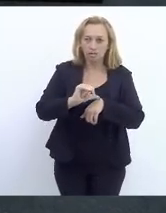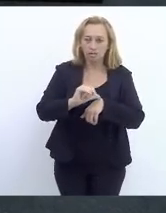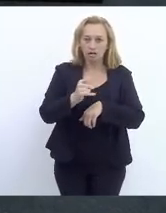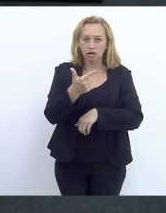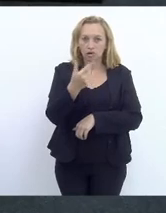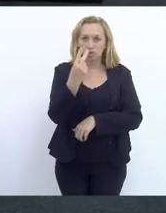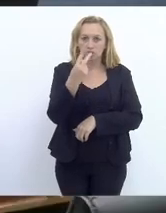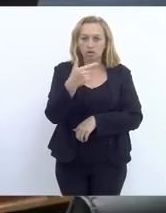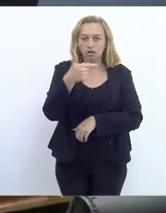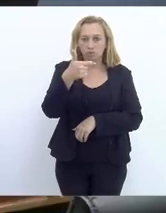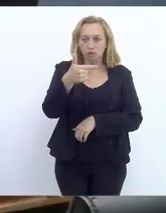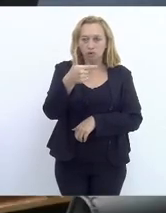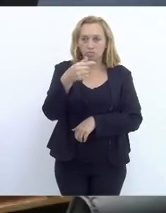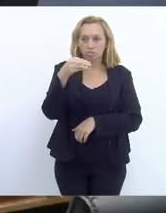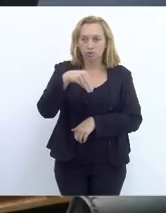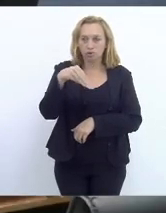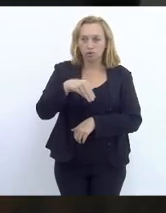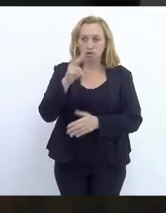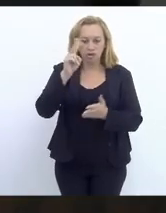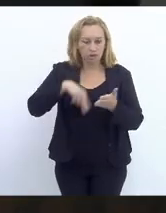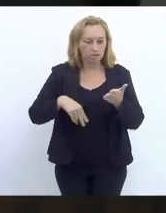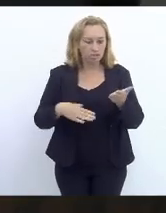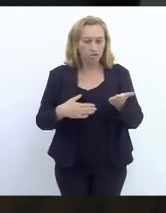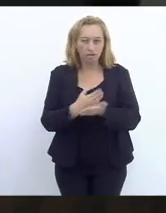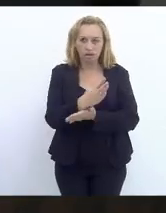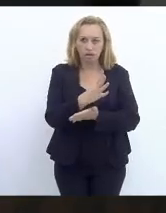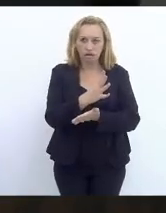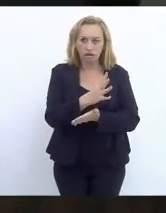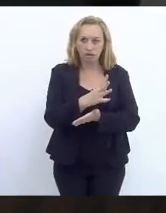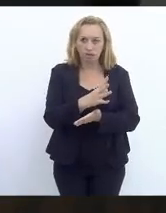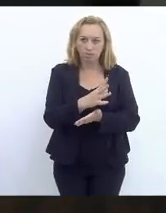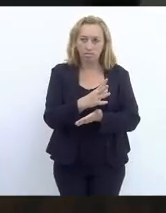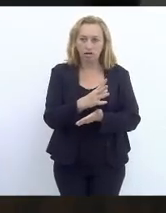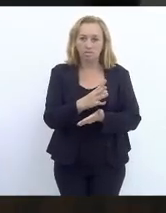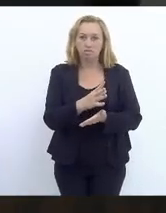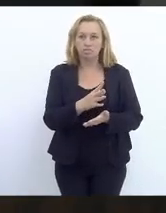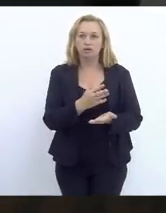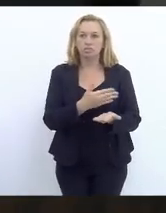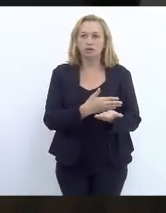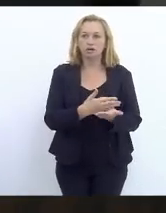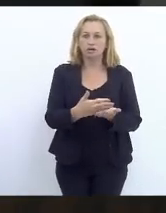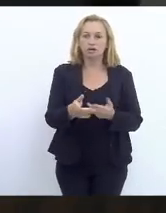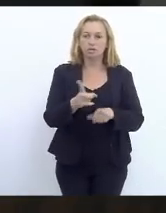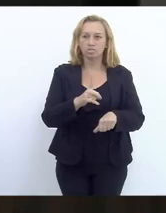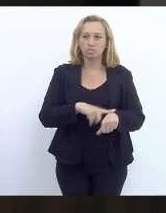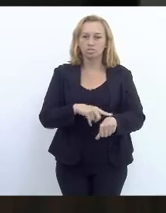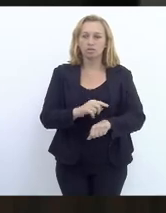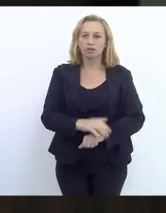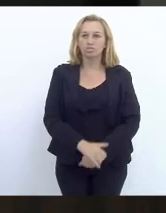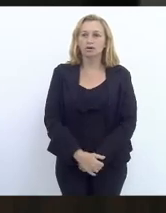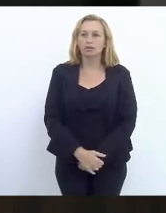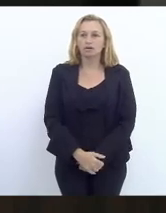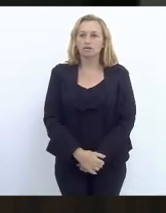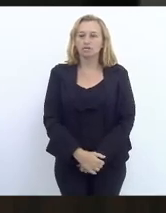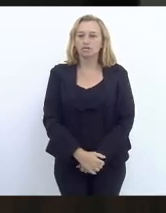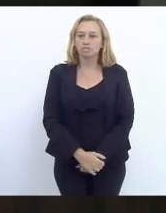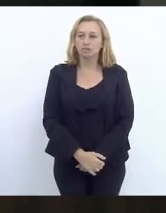16:02 lida e aprovada a ata passa seu expediente inicial